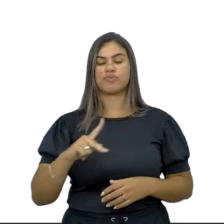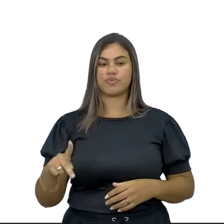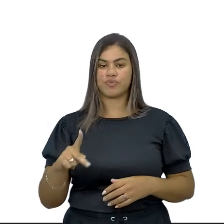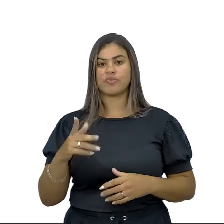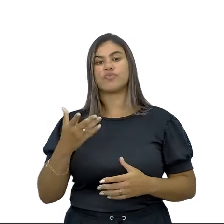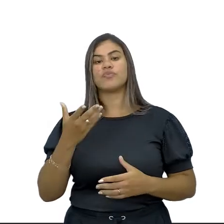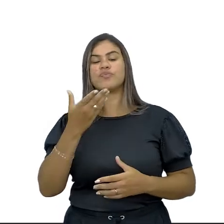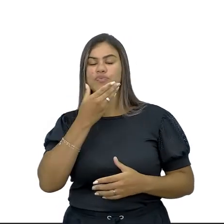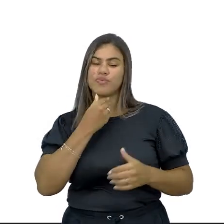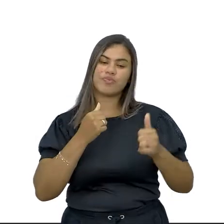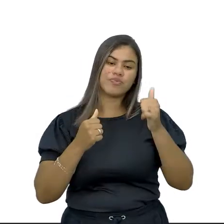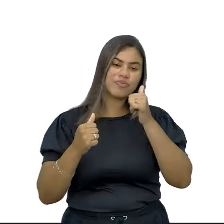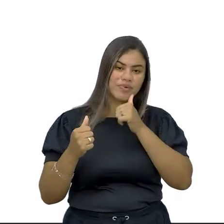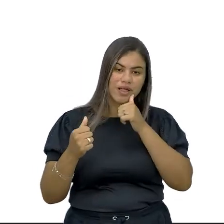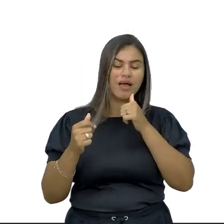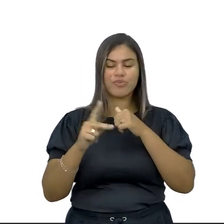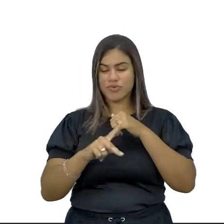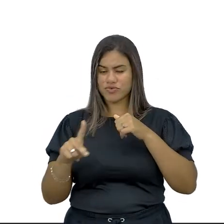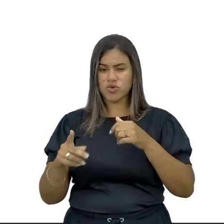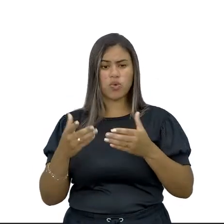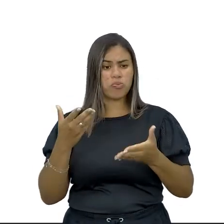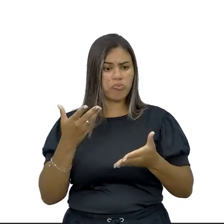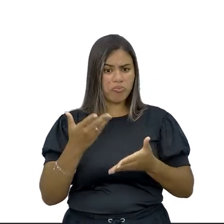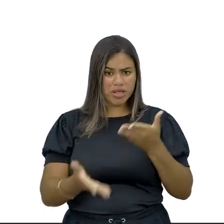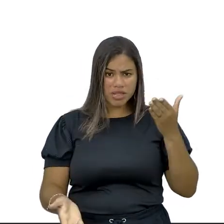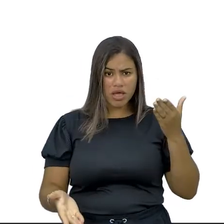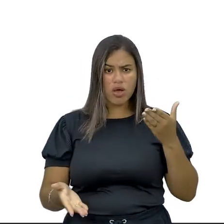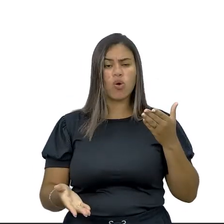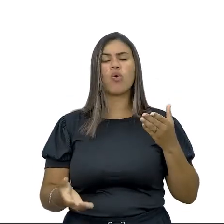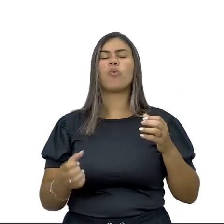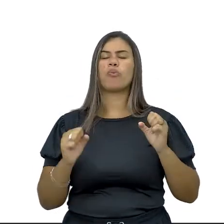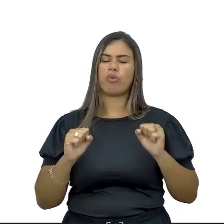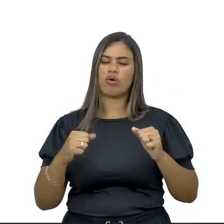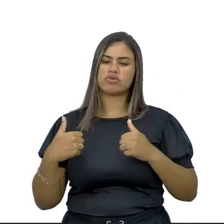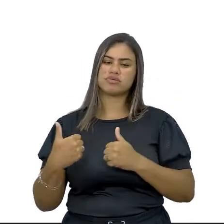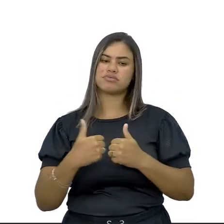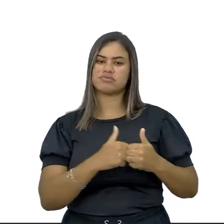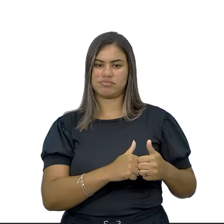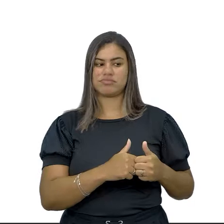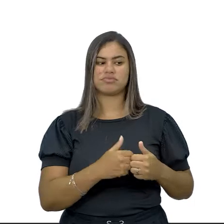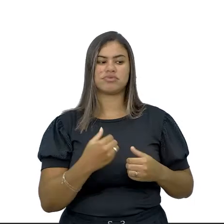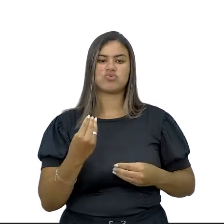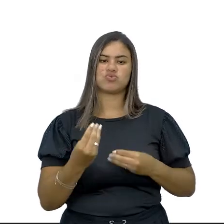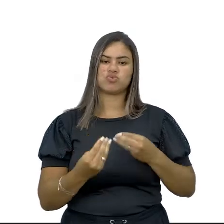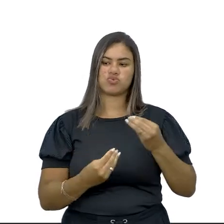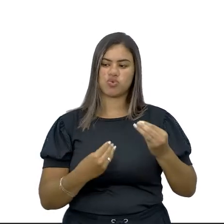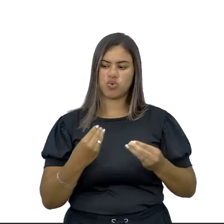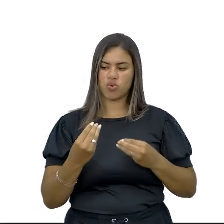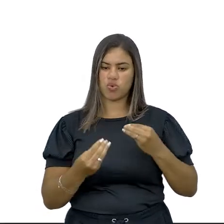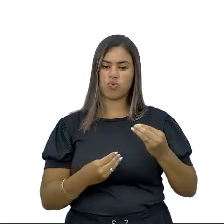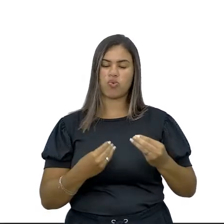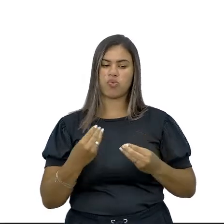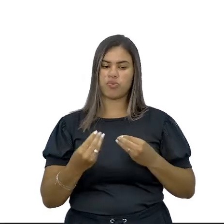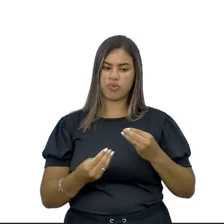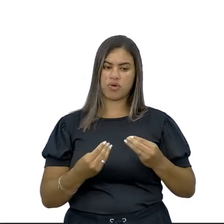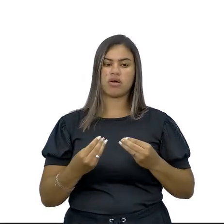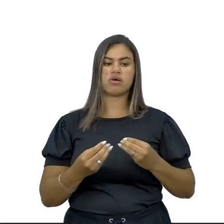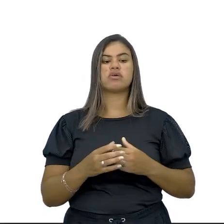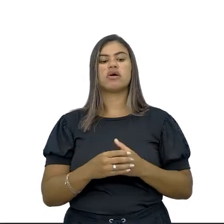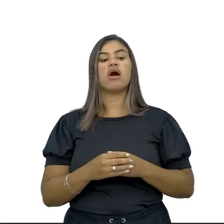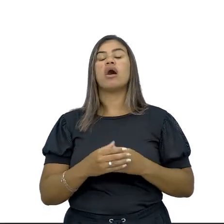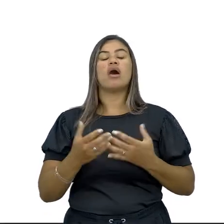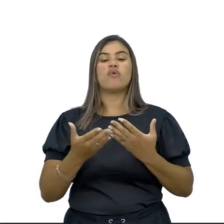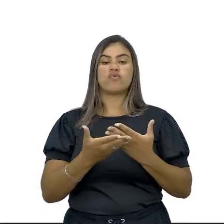vocês tenham perdido alguma delas, né, eu penso ser importante acompanhá-las, claro, dentro da medida do possível, para que